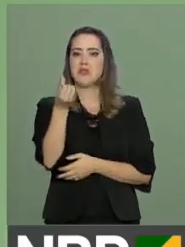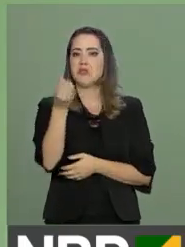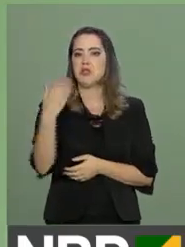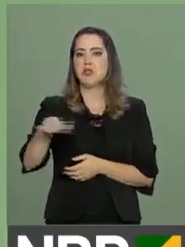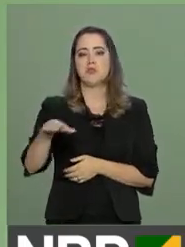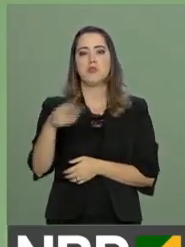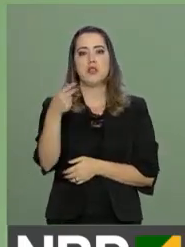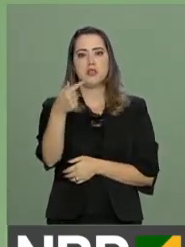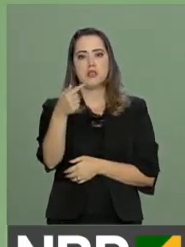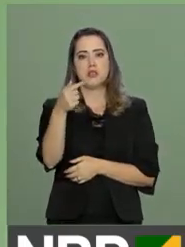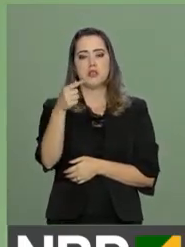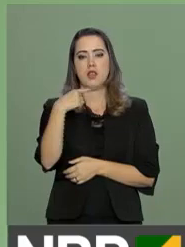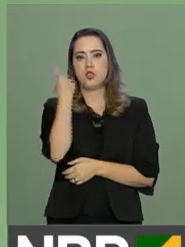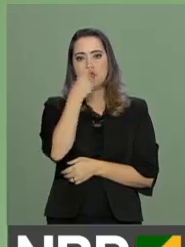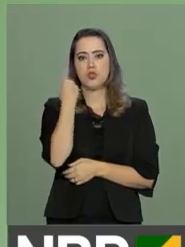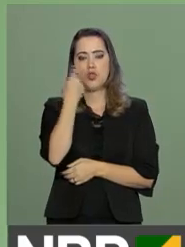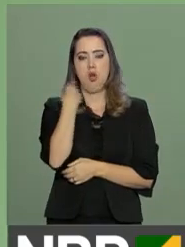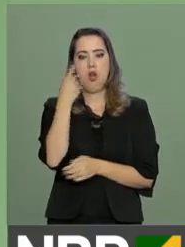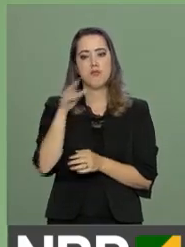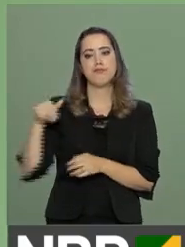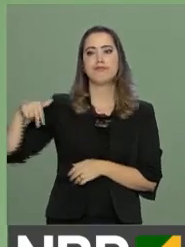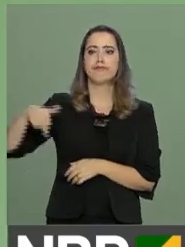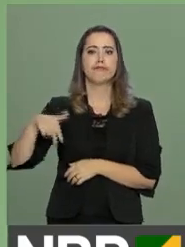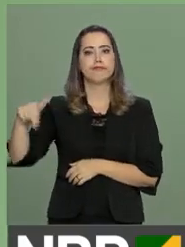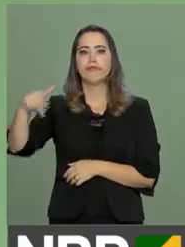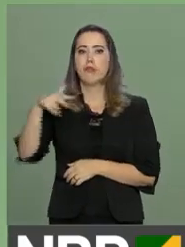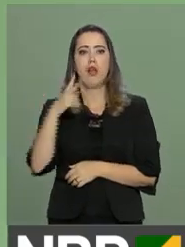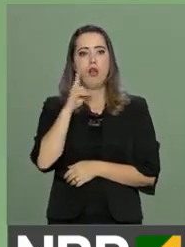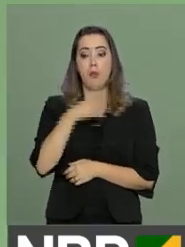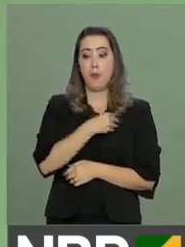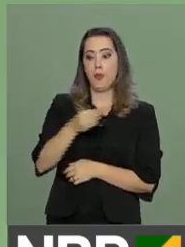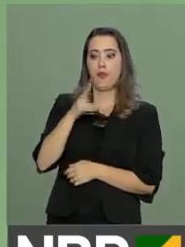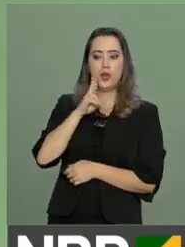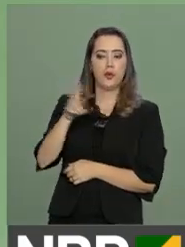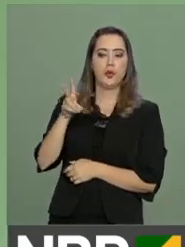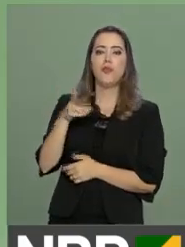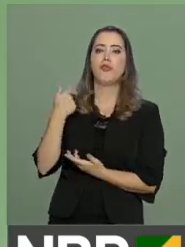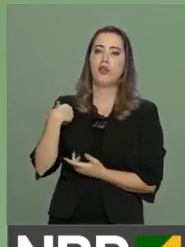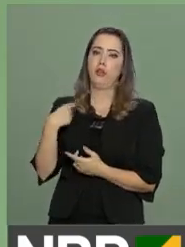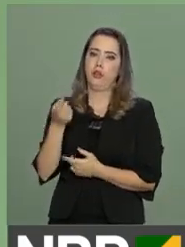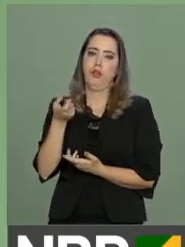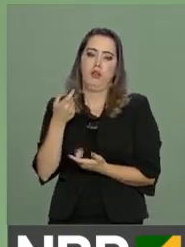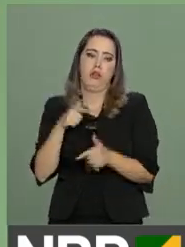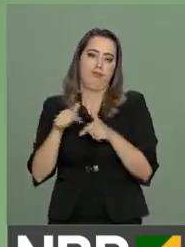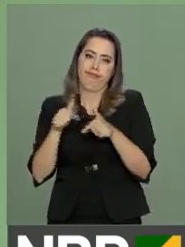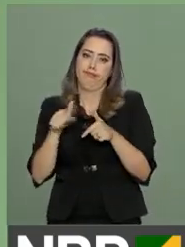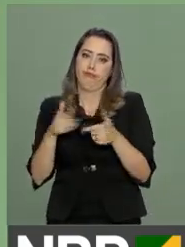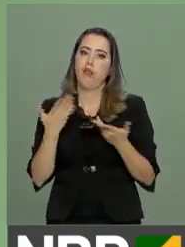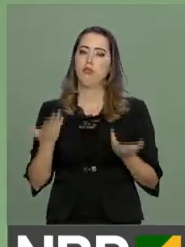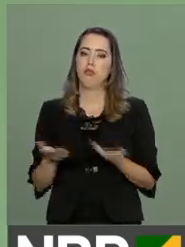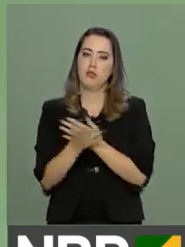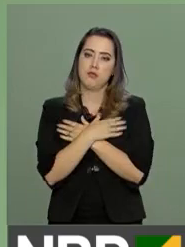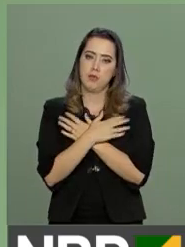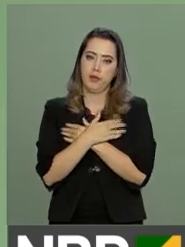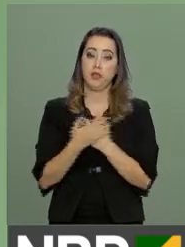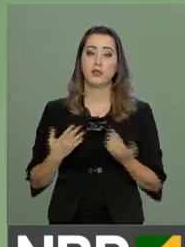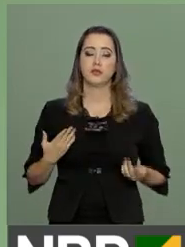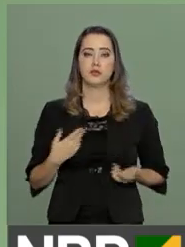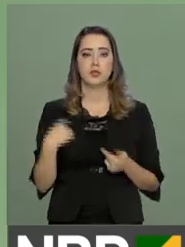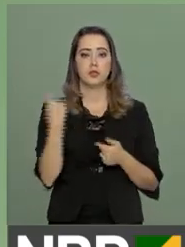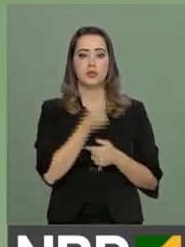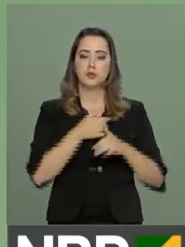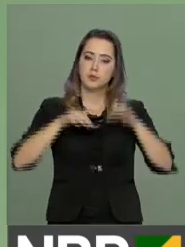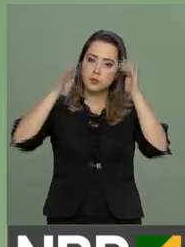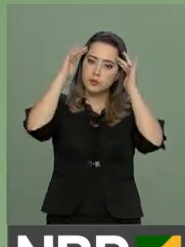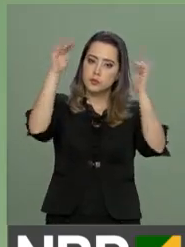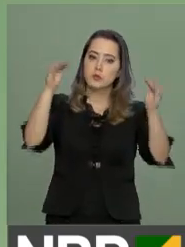rua até que os filhos fossem à escola, para que não se mostrasse de uma maneira indigna aos filhos. Então, nós temos que prestigiar, este é